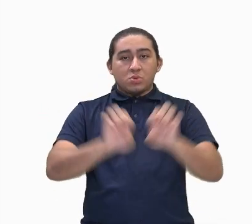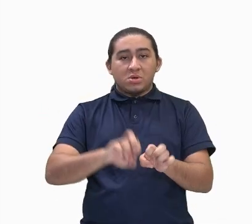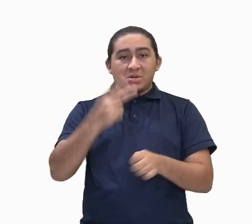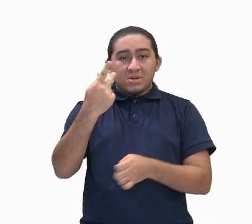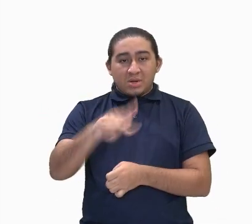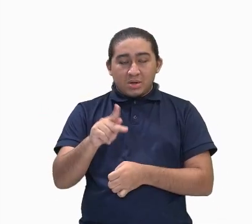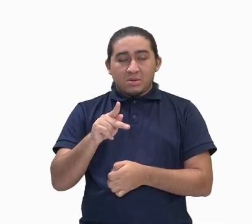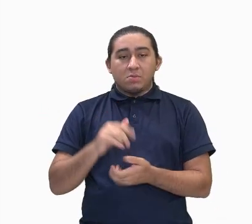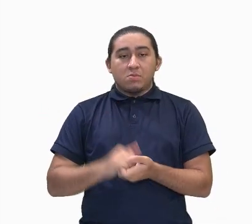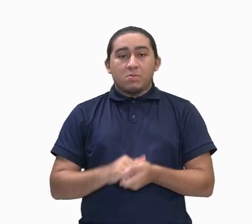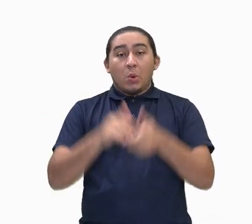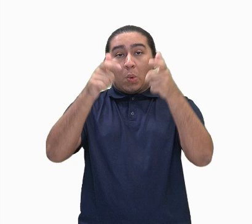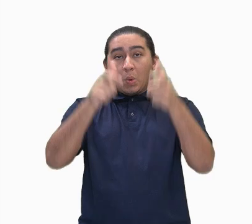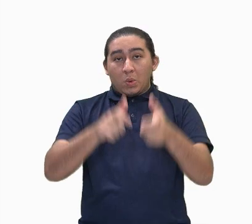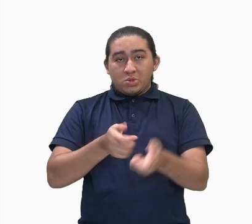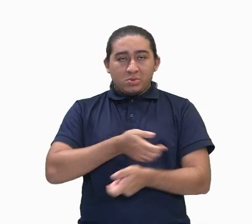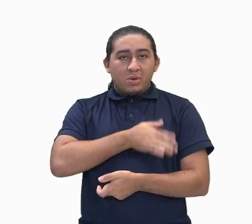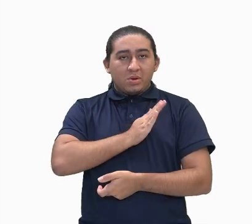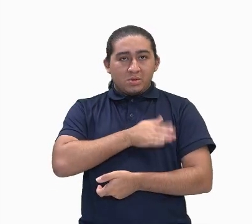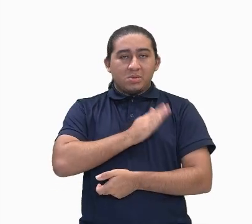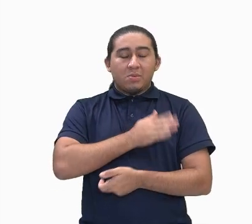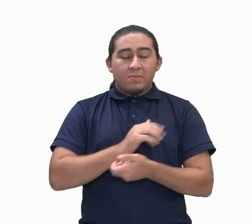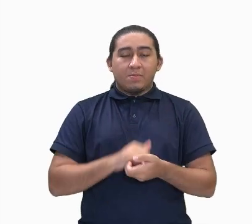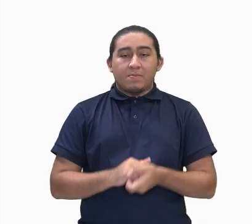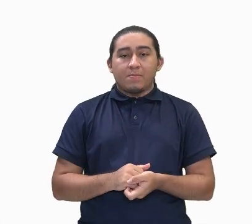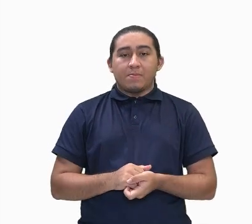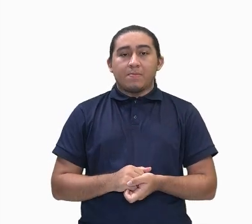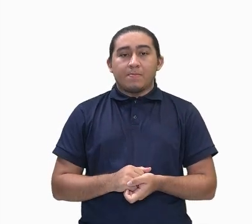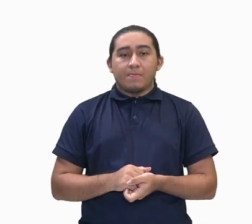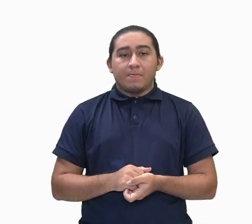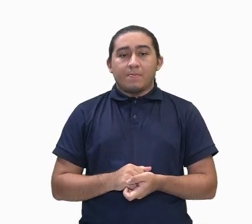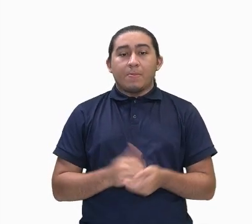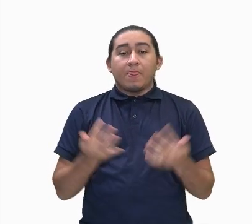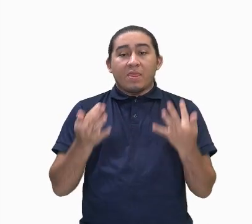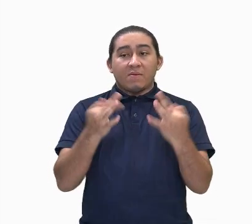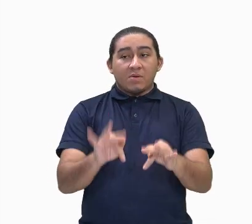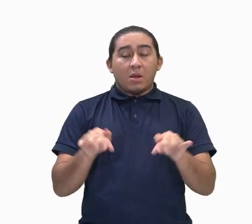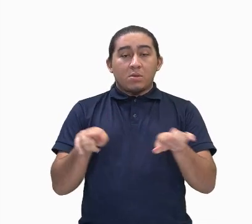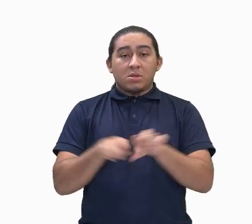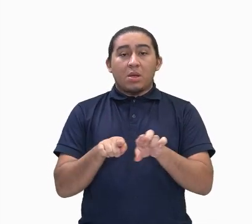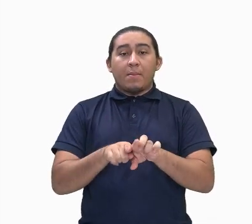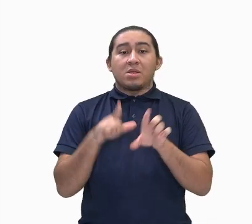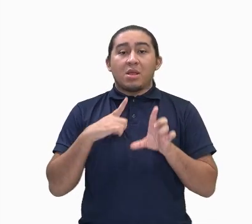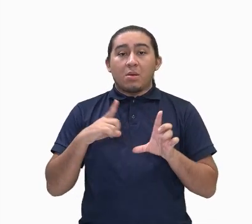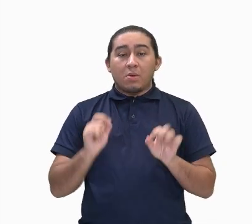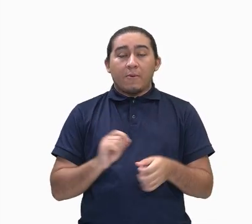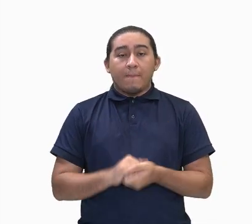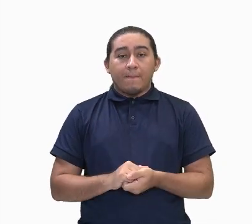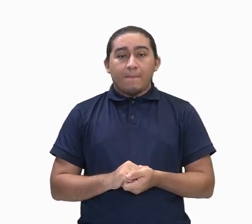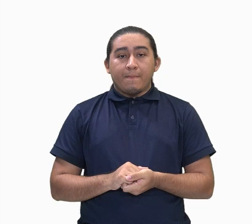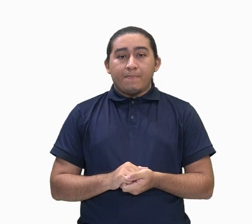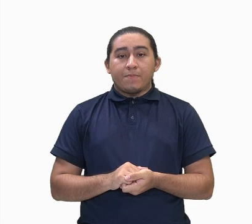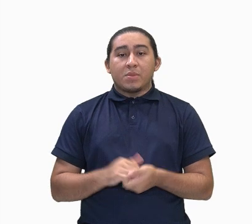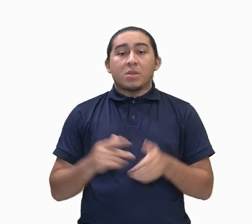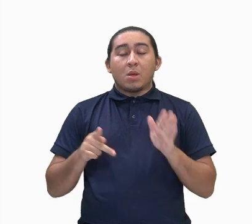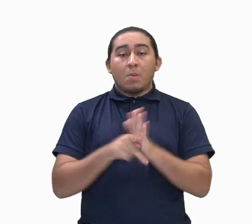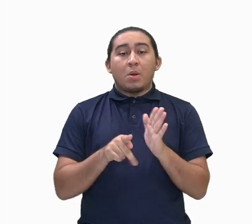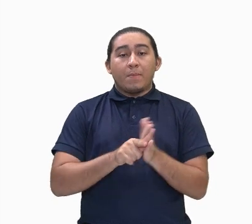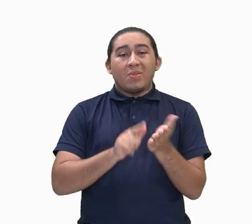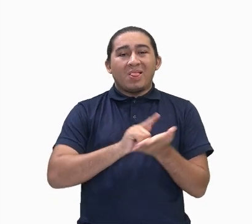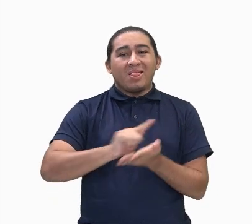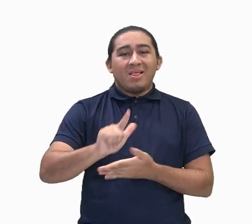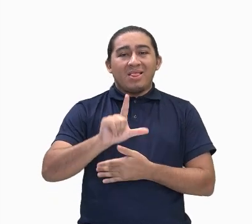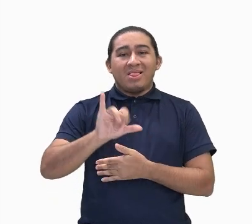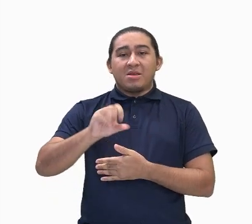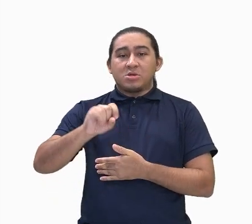cardíaco, localizado onde? No coração, como o nome já está dizendo. E por fim, nós temos o tecido muscular liso ou